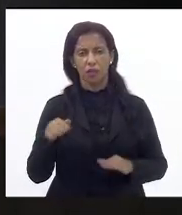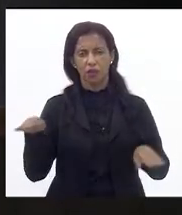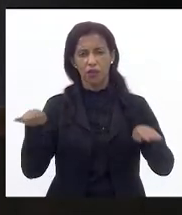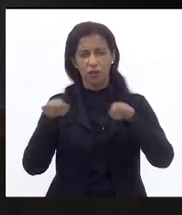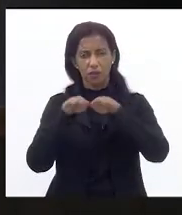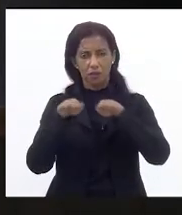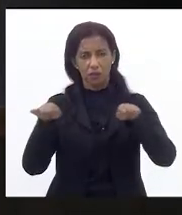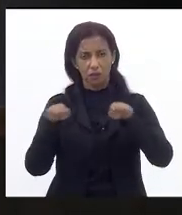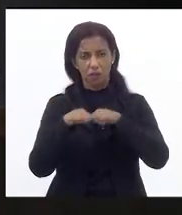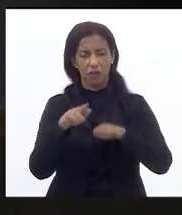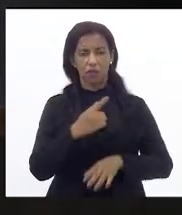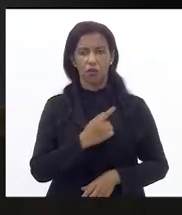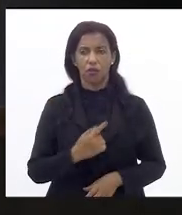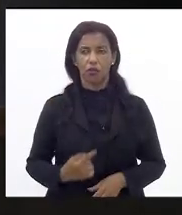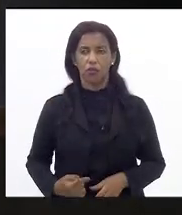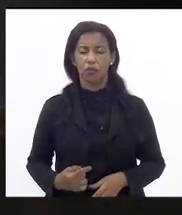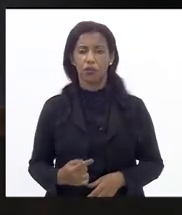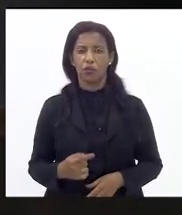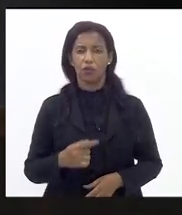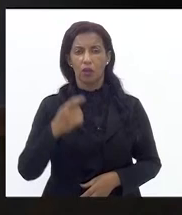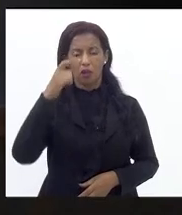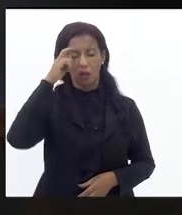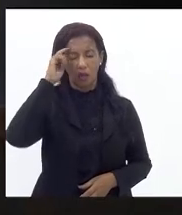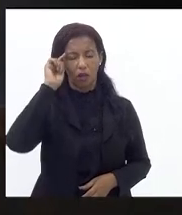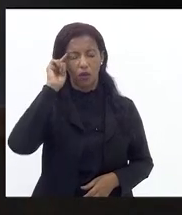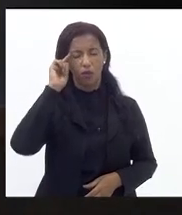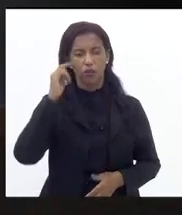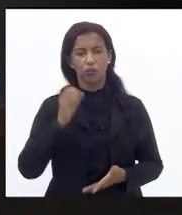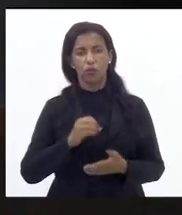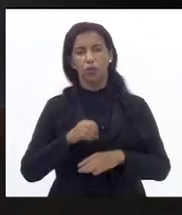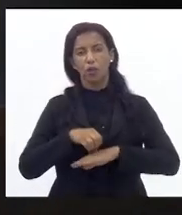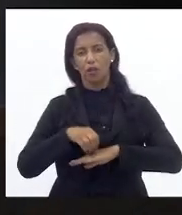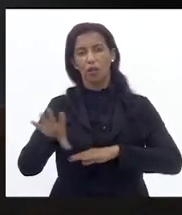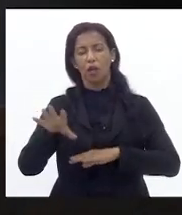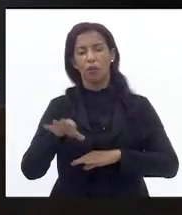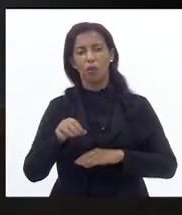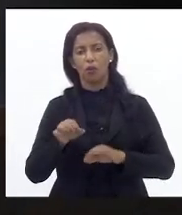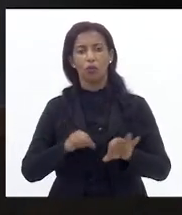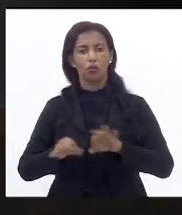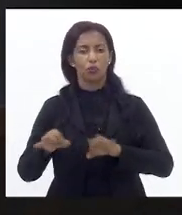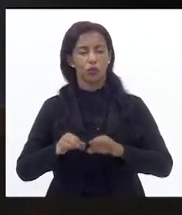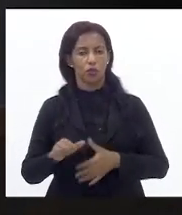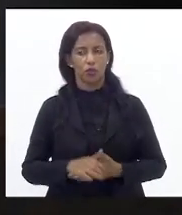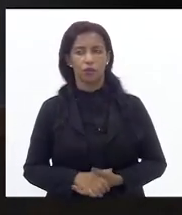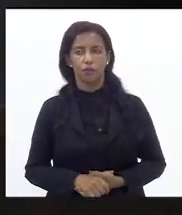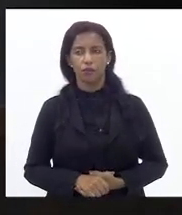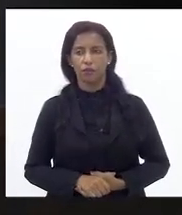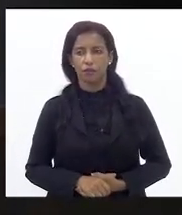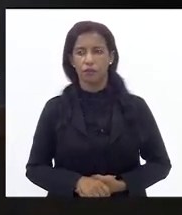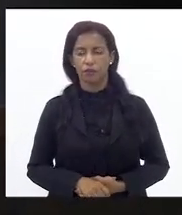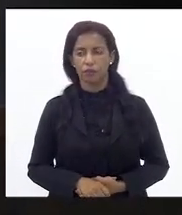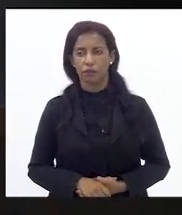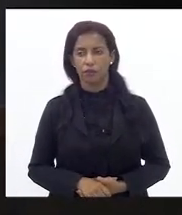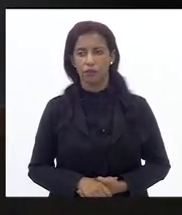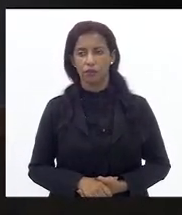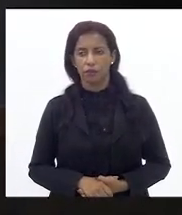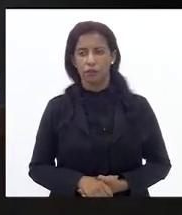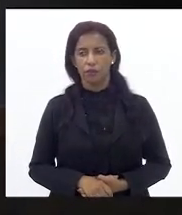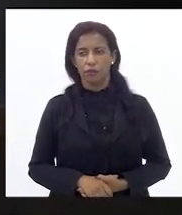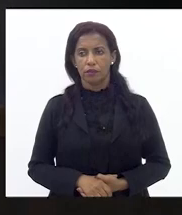que o governador é Cláudio Castro encaminhou os projetos por essa casa e